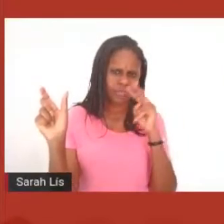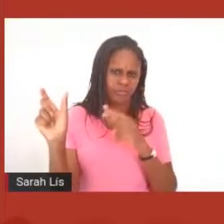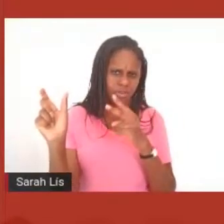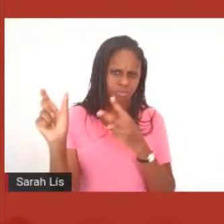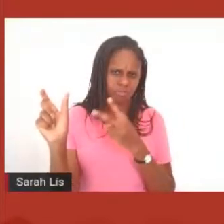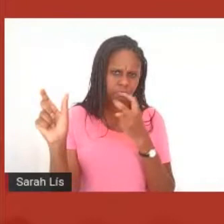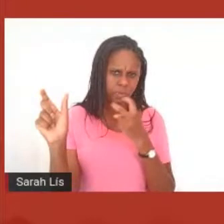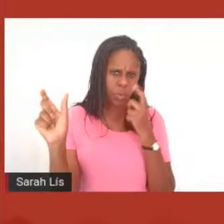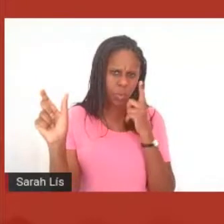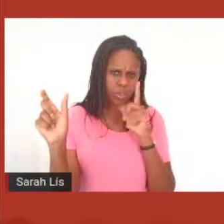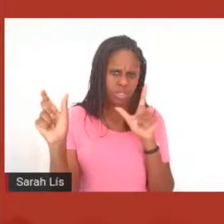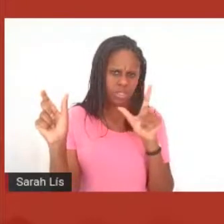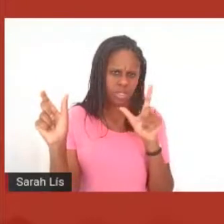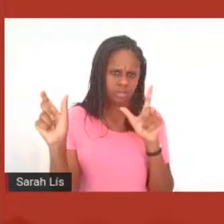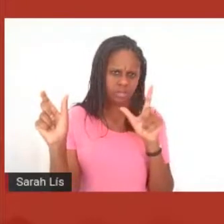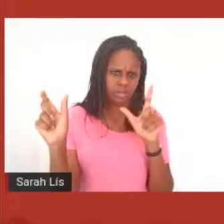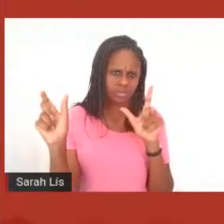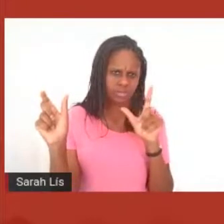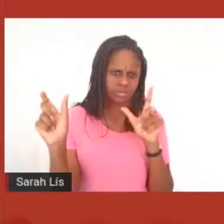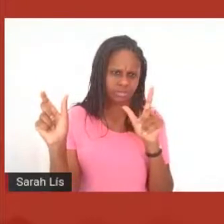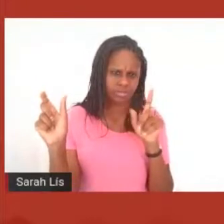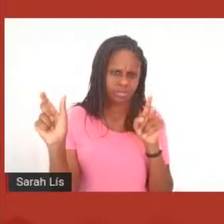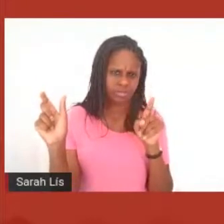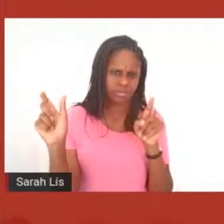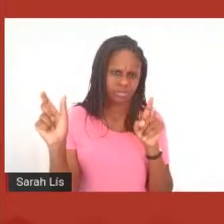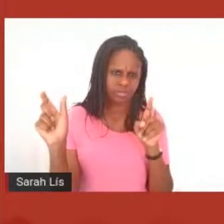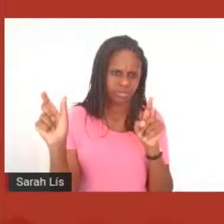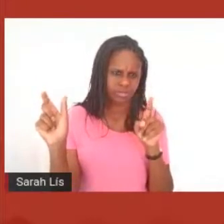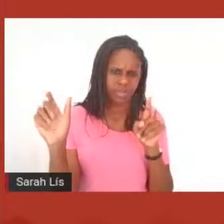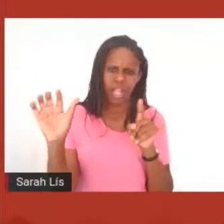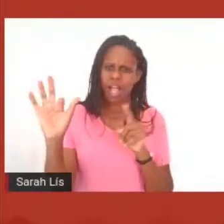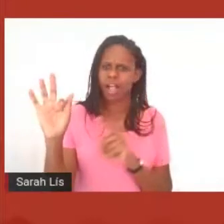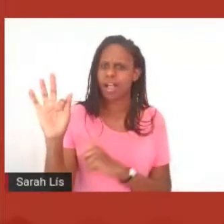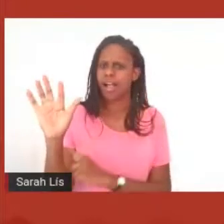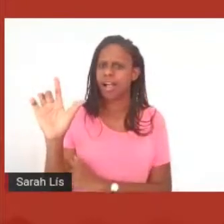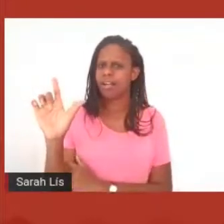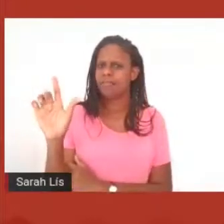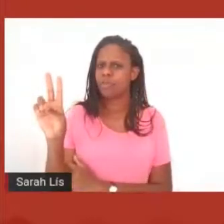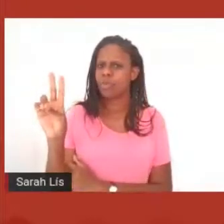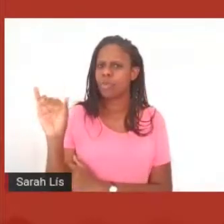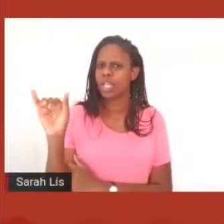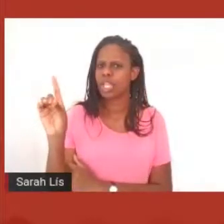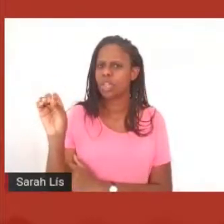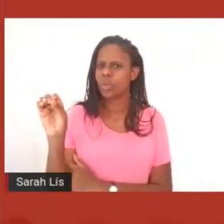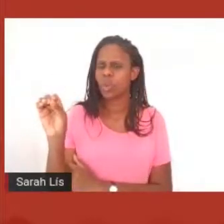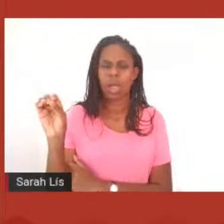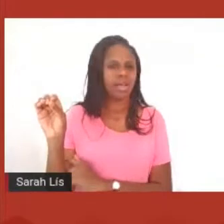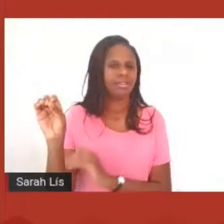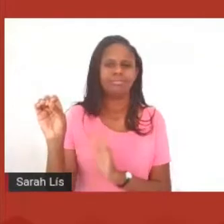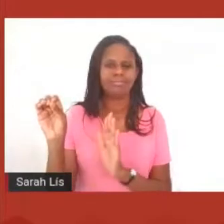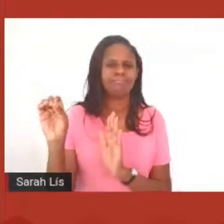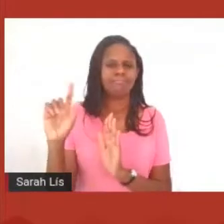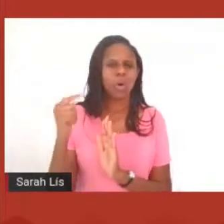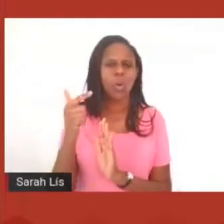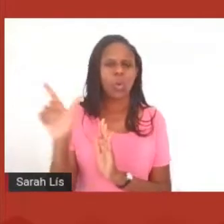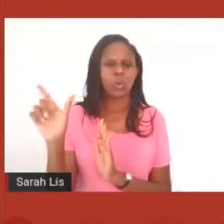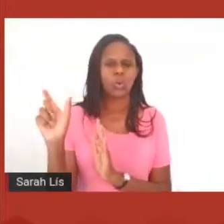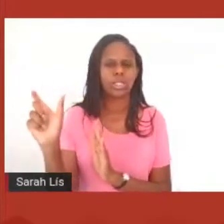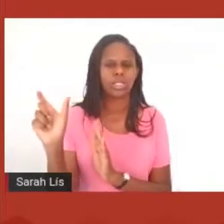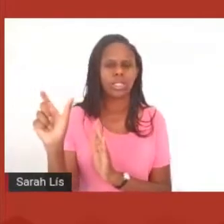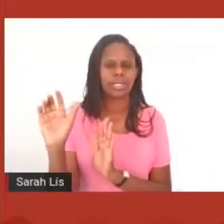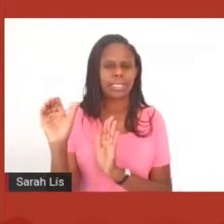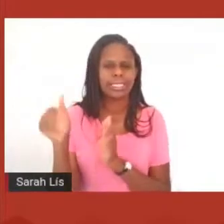perceber? Fluido. Teve mais alguma coisa aí, um termo bem técnico.